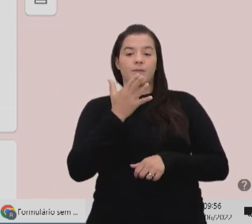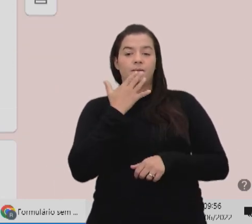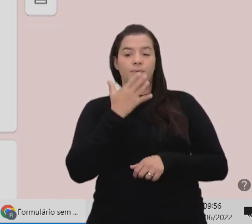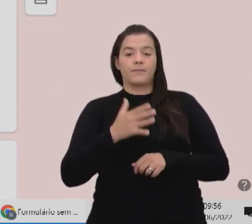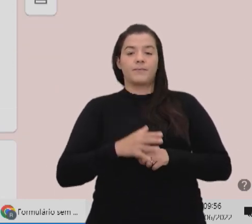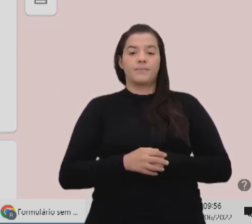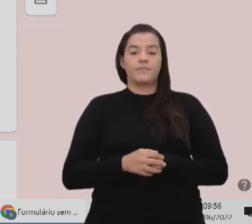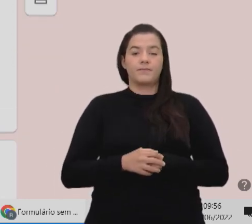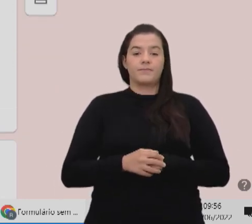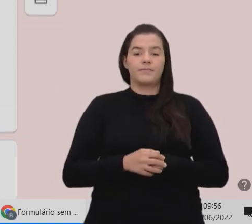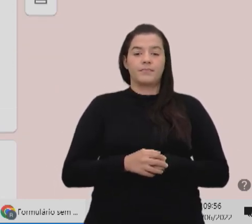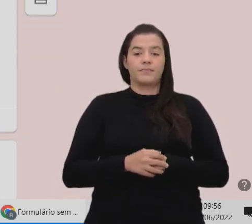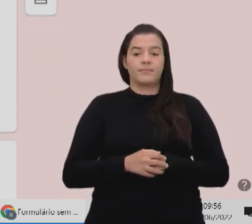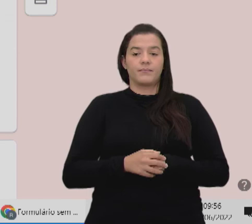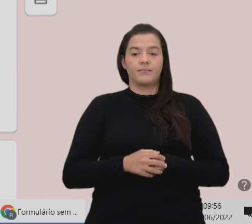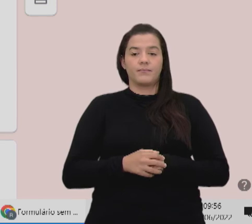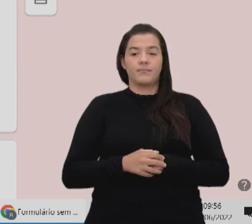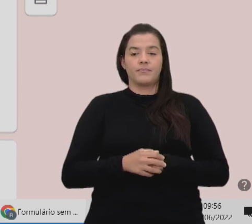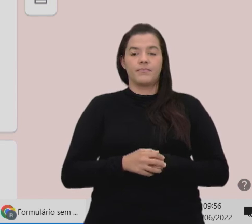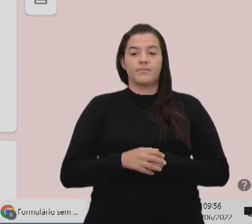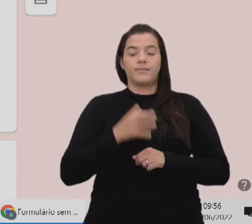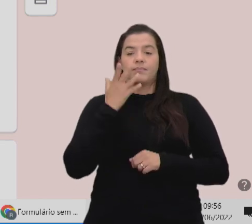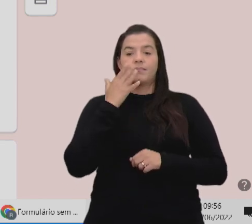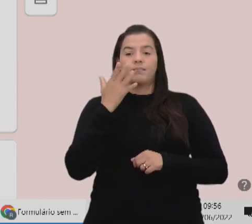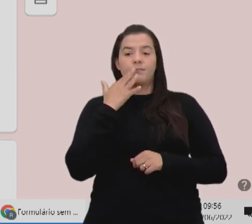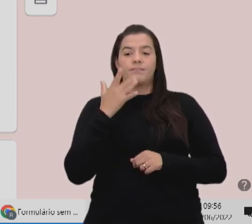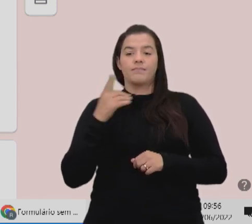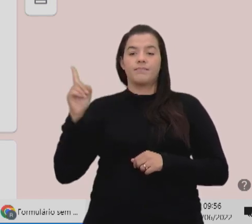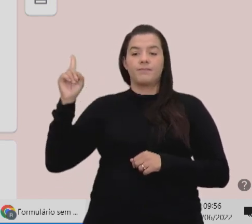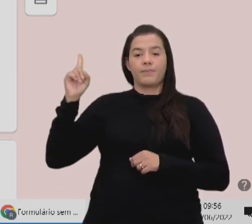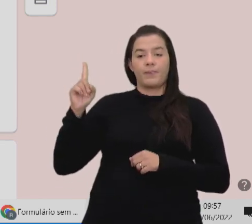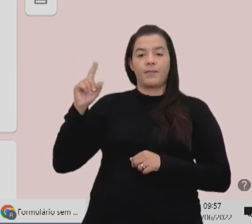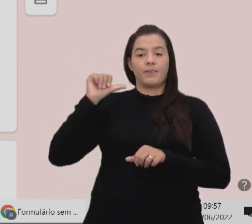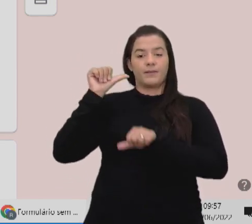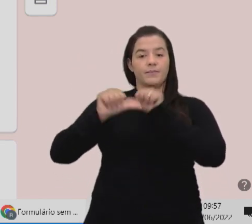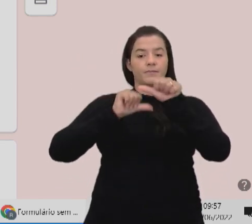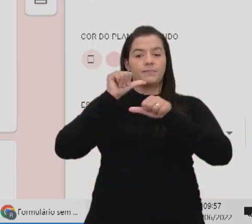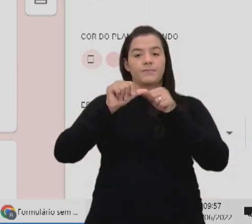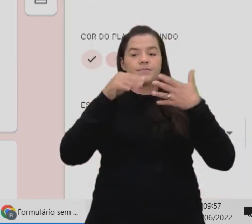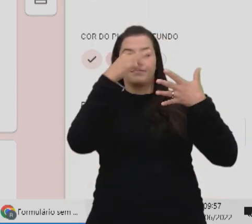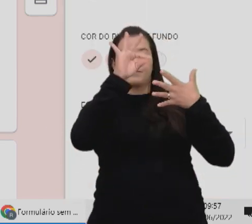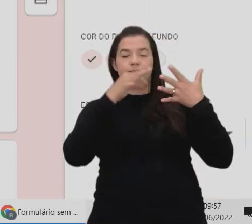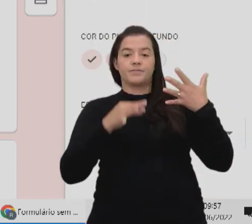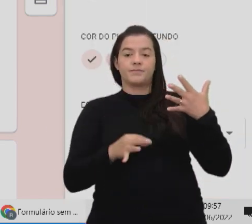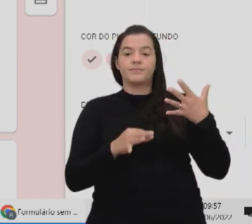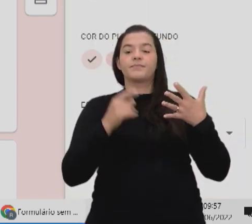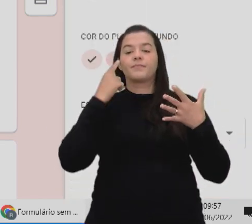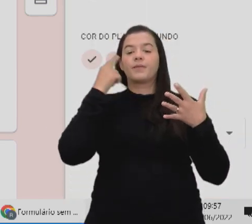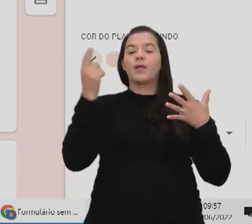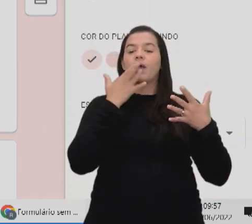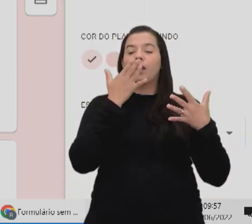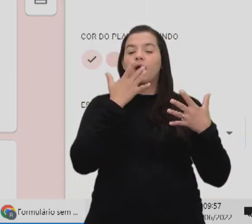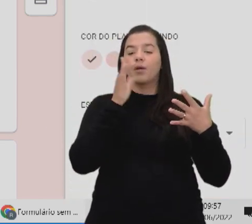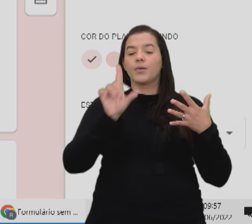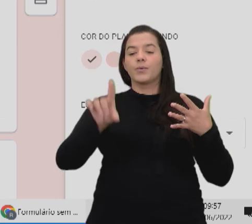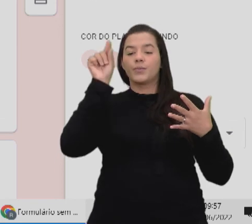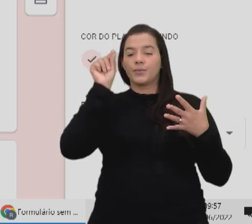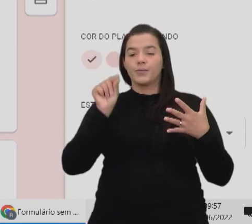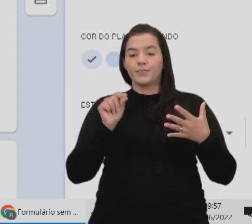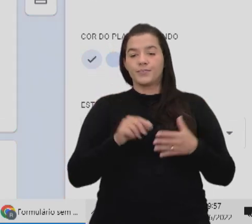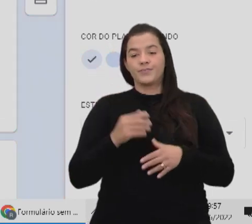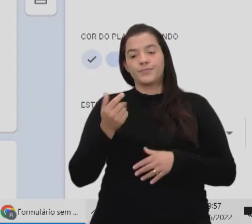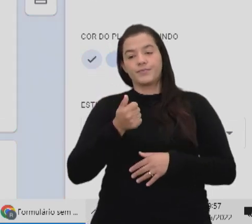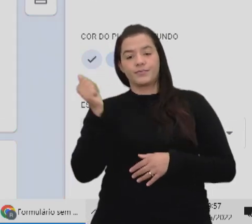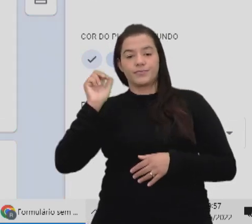faz de conta que eu já montei todas e vou mudar a cor. Lá em cima tem a palhetinha, que parece uma palheta de pintura. Ok. Eu clico lá e eu escolho a cor que eu quero. Ah, eu